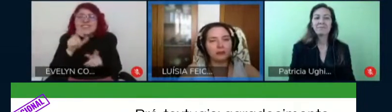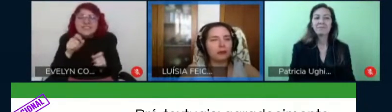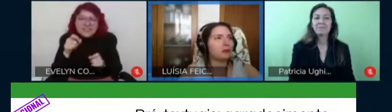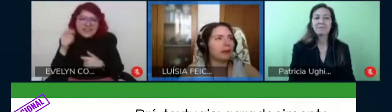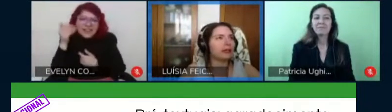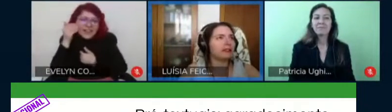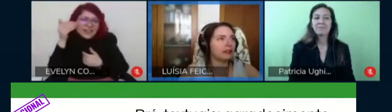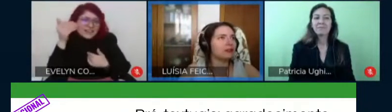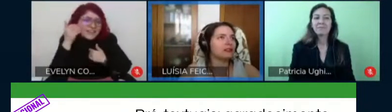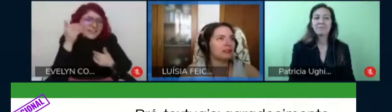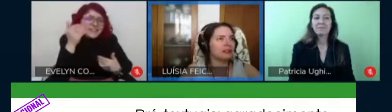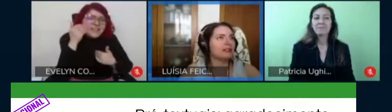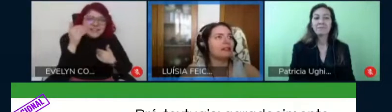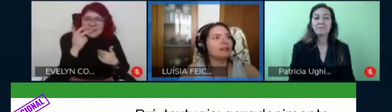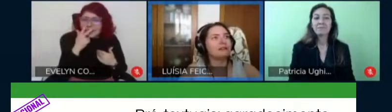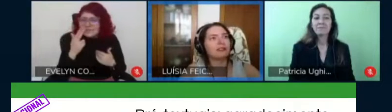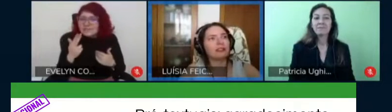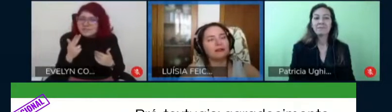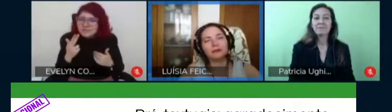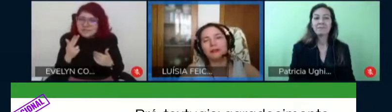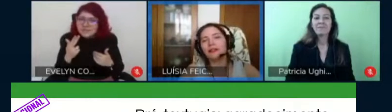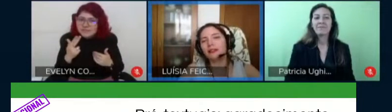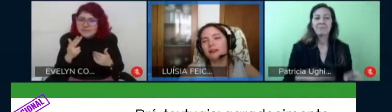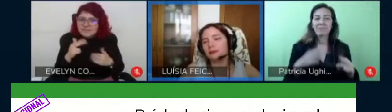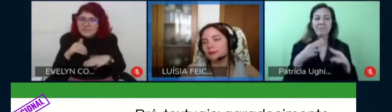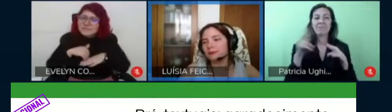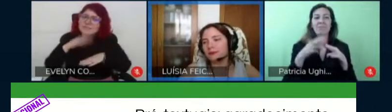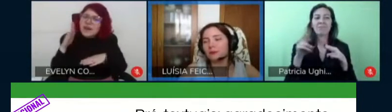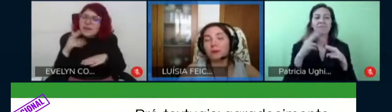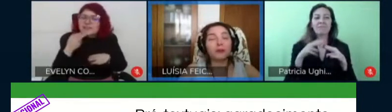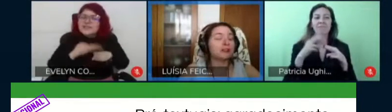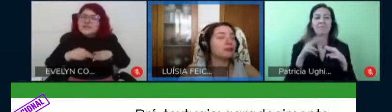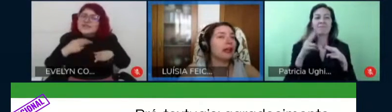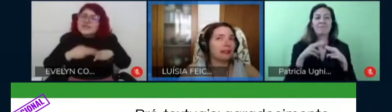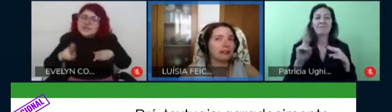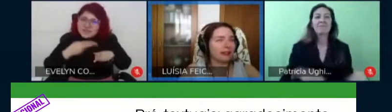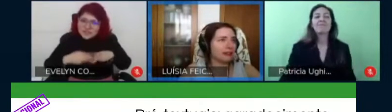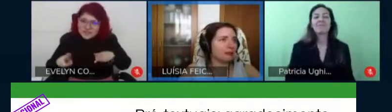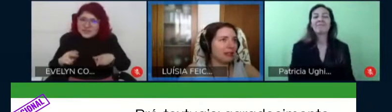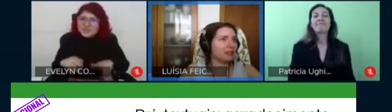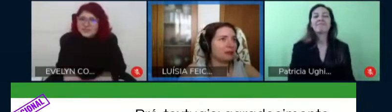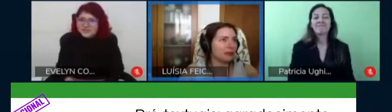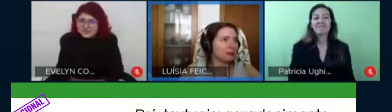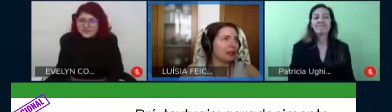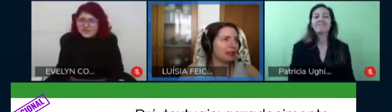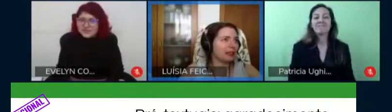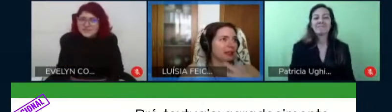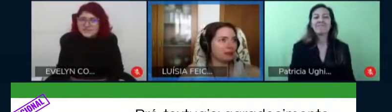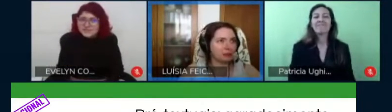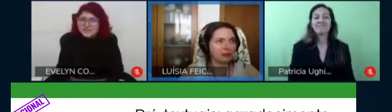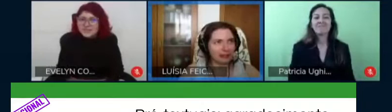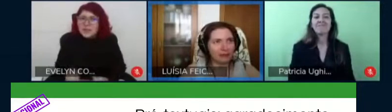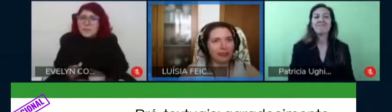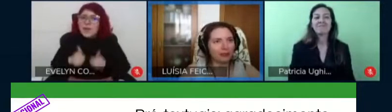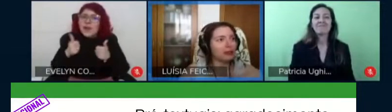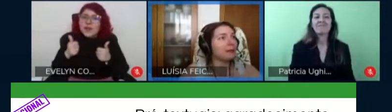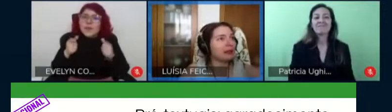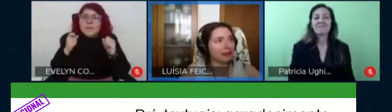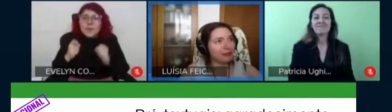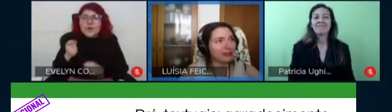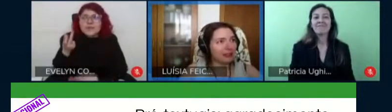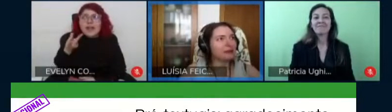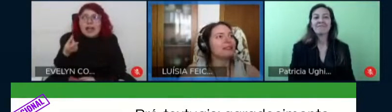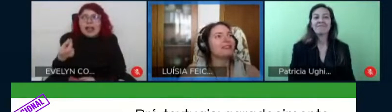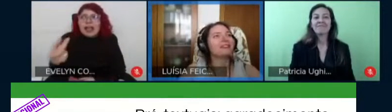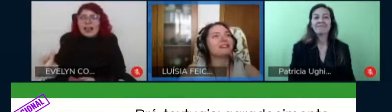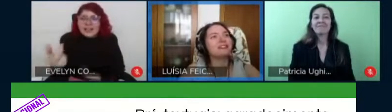declarações serem um pouco mais neutras, assim, não serem que possam durar eternamente, mesmo que as relações terminem, o